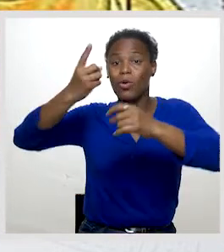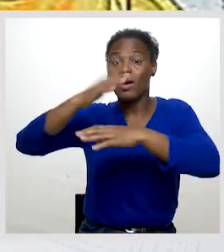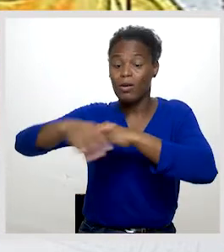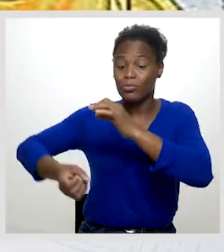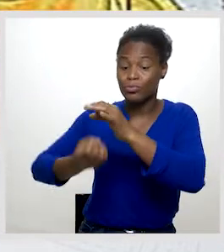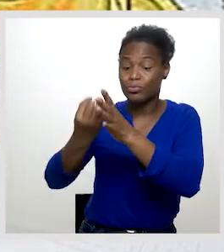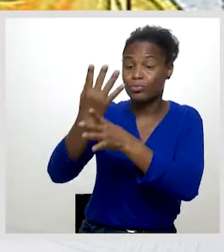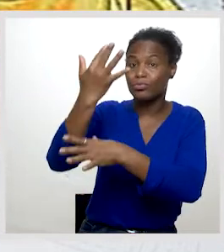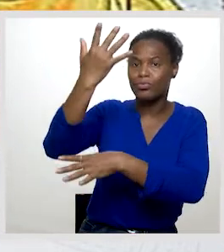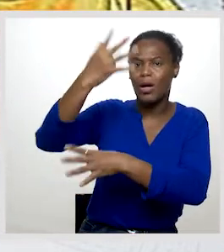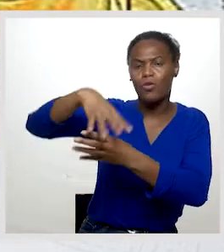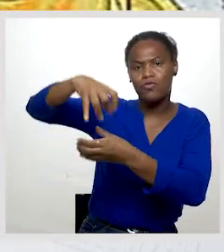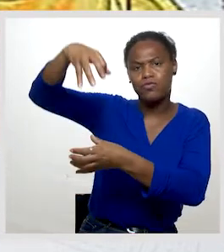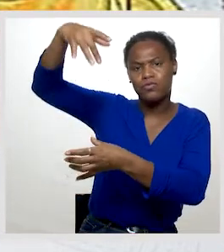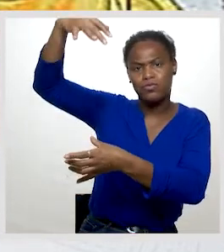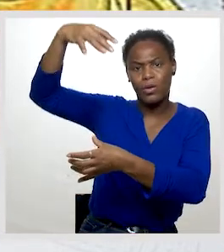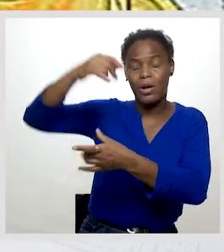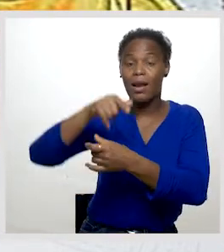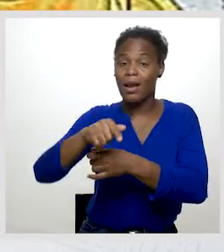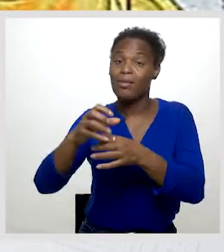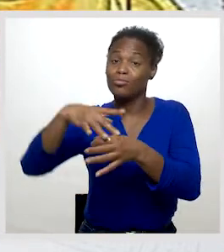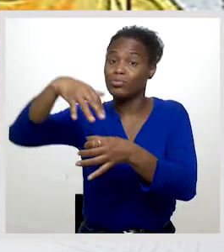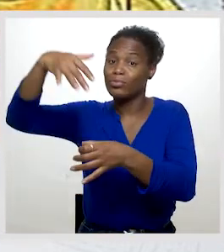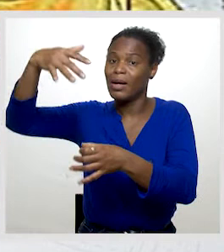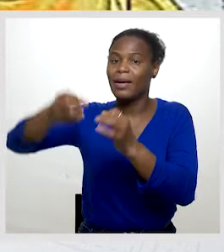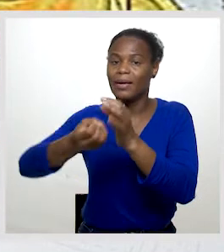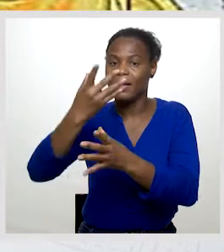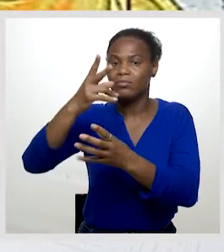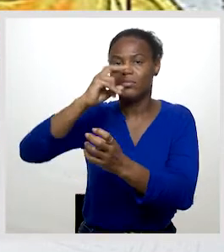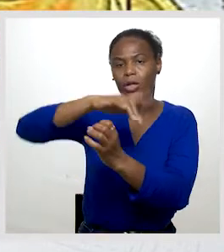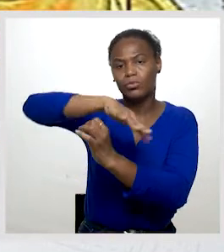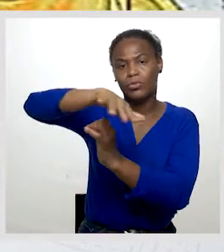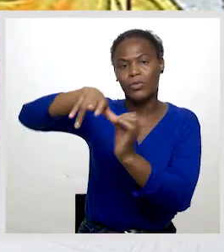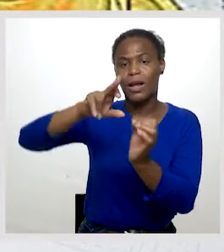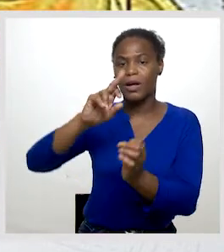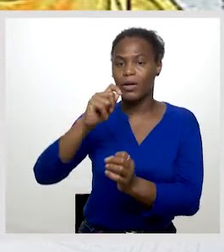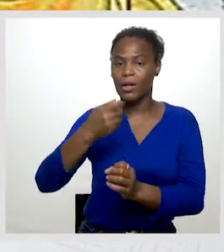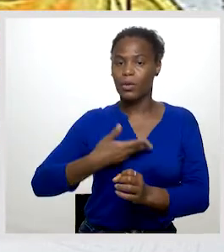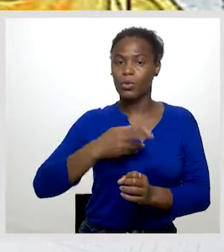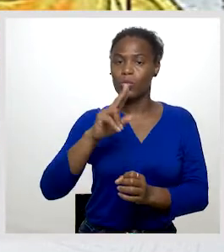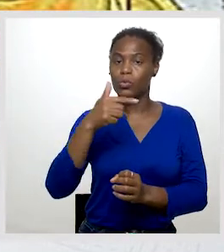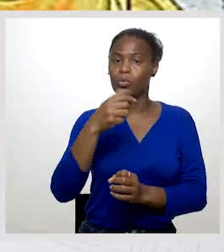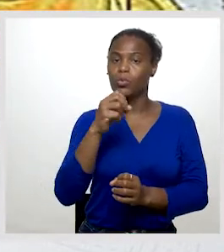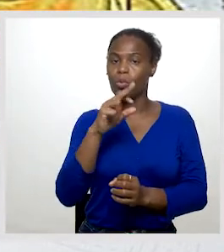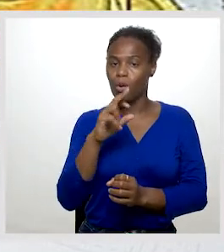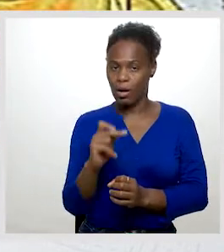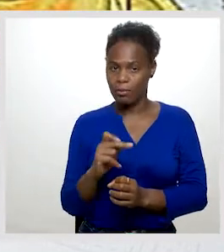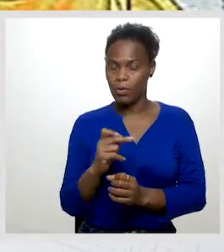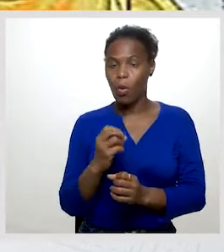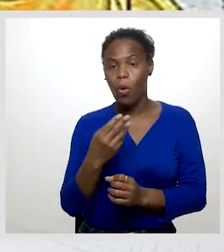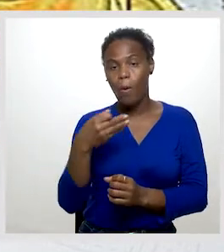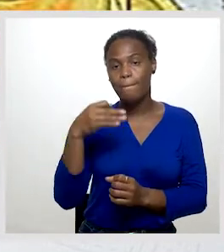erupções vulcânicas. E esses gases é que estariam na formação da atmosfera redutora ou